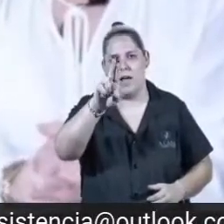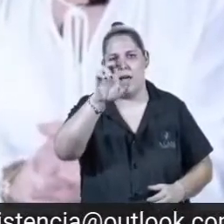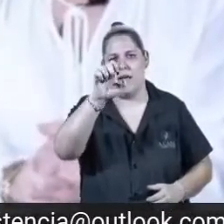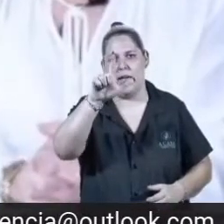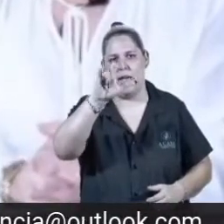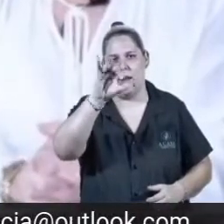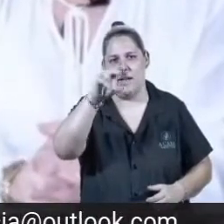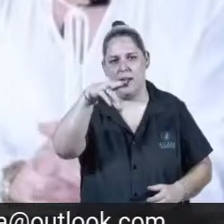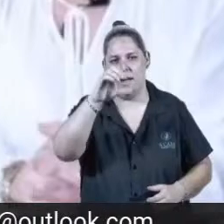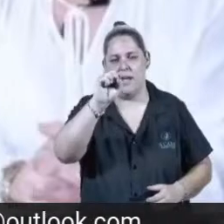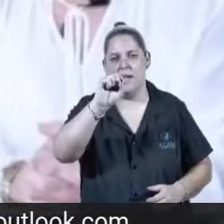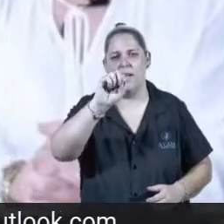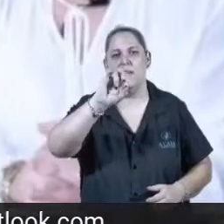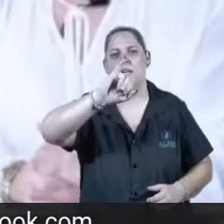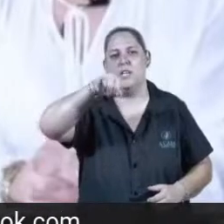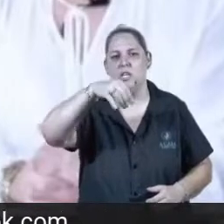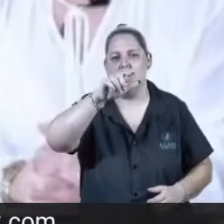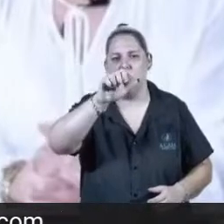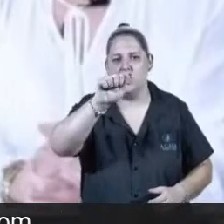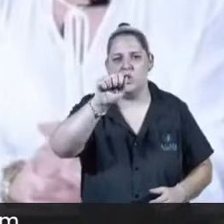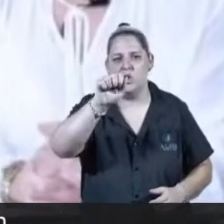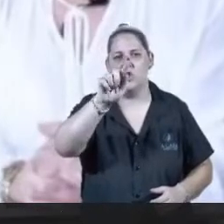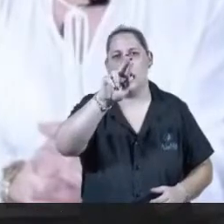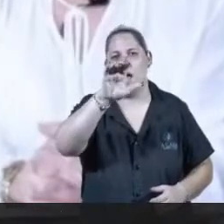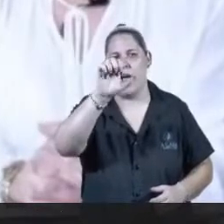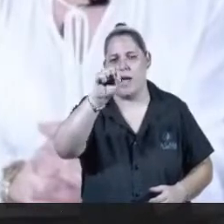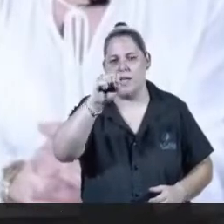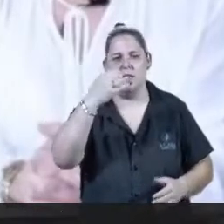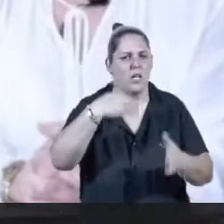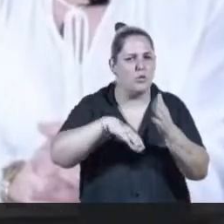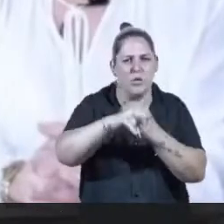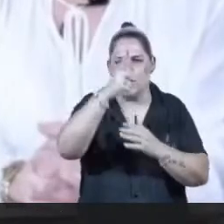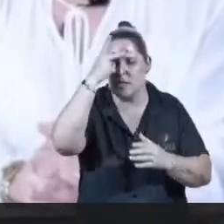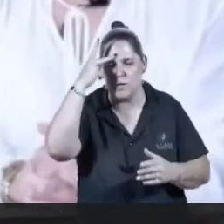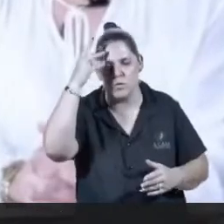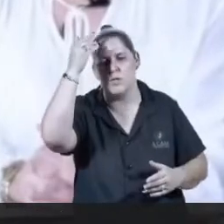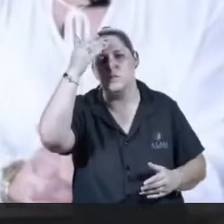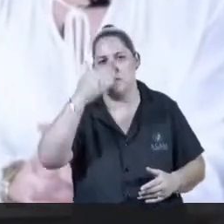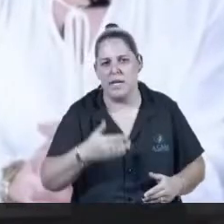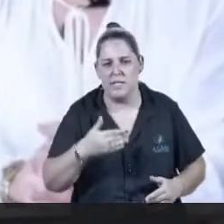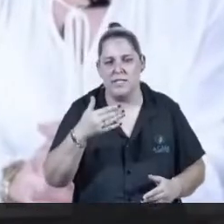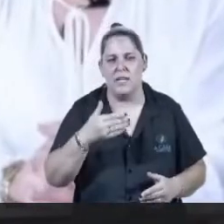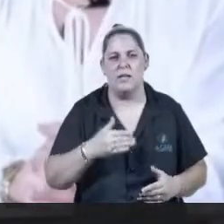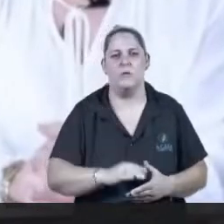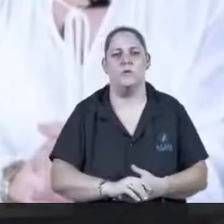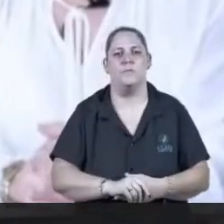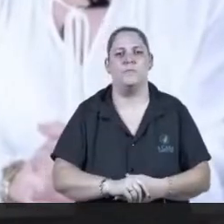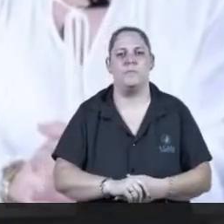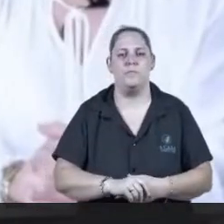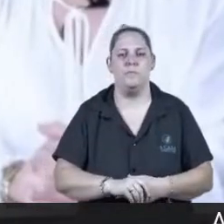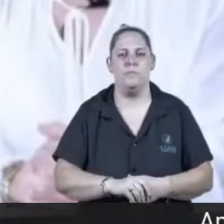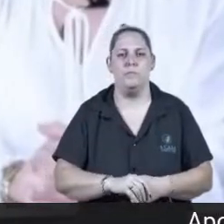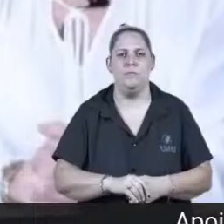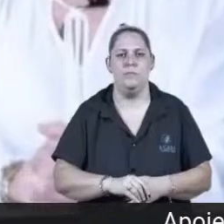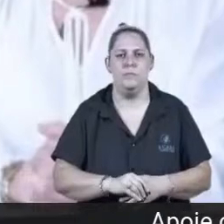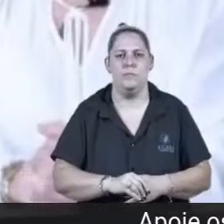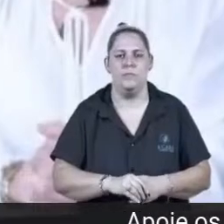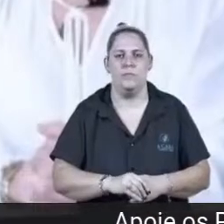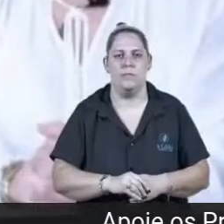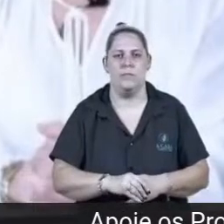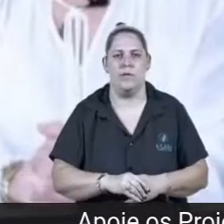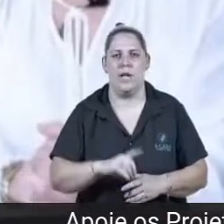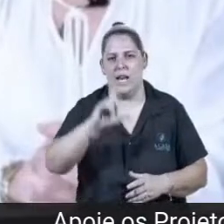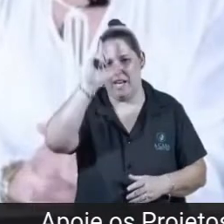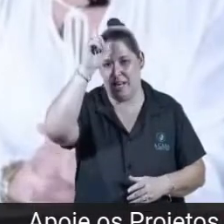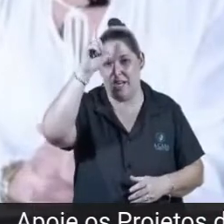Jacques Wagner, Humberto Costa, Paulo Rocha, meu companheiro líder da bancada do PT na